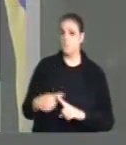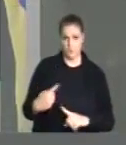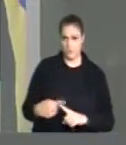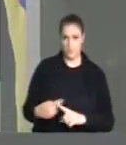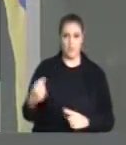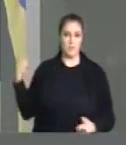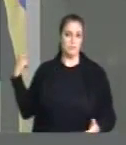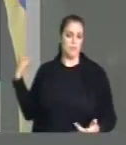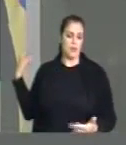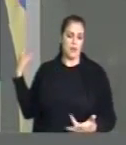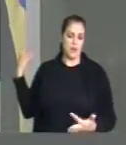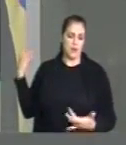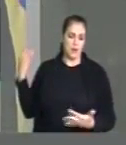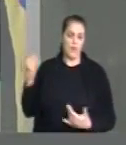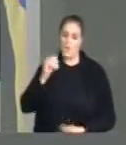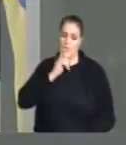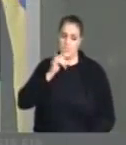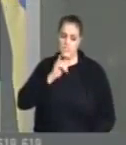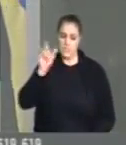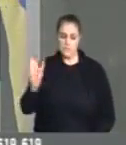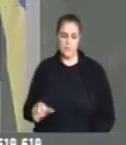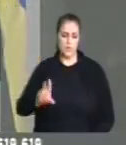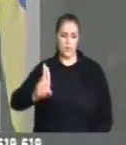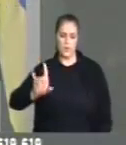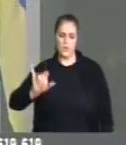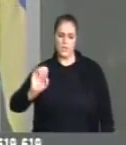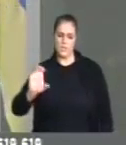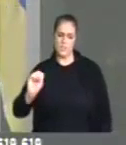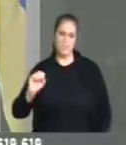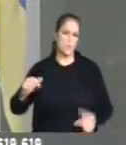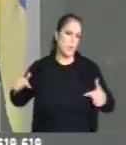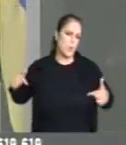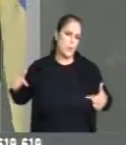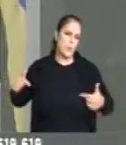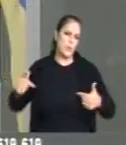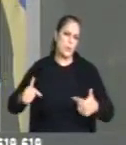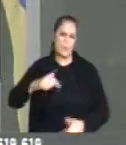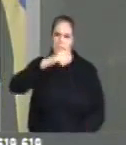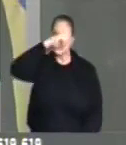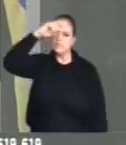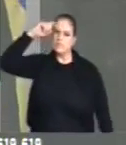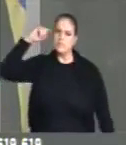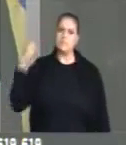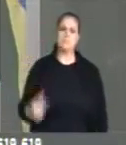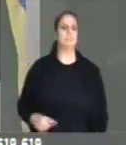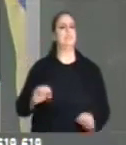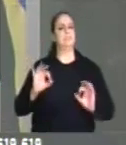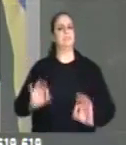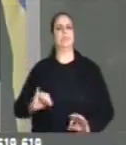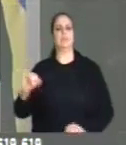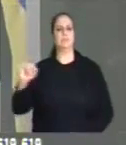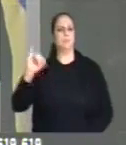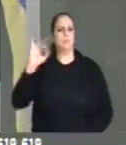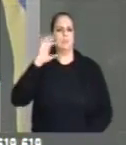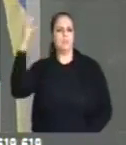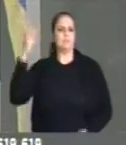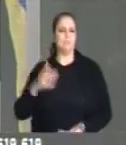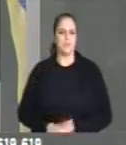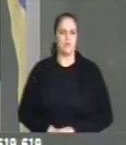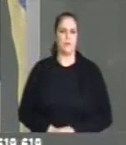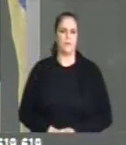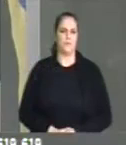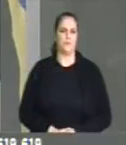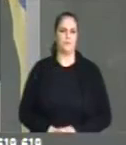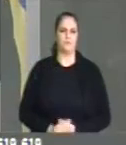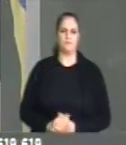como Ulisses Guimarães defenderam esses princípios de forma intensa e decisiva e conduziram o país